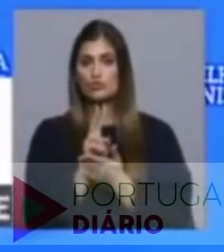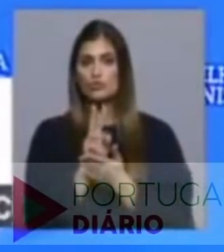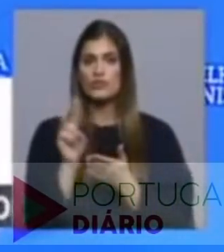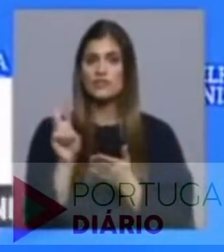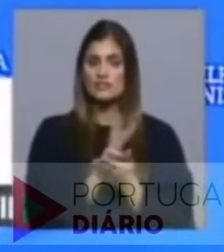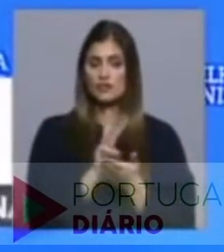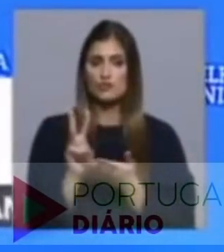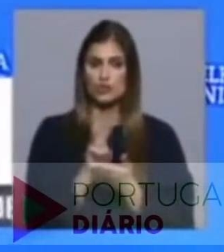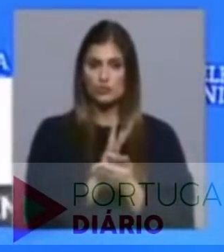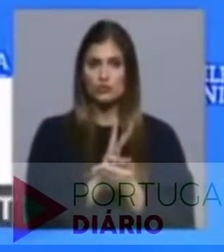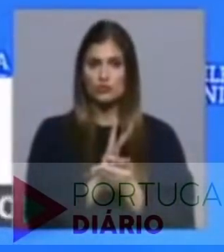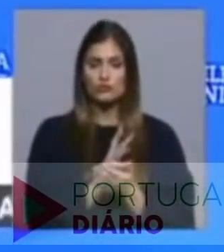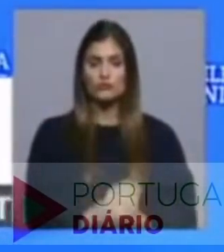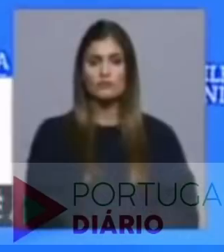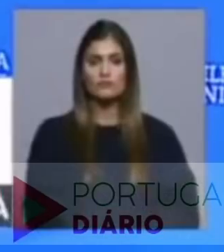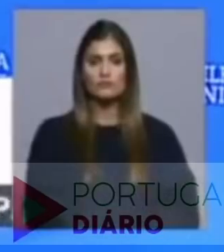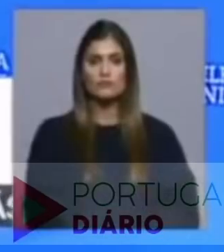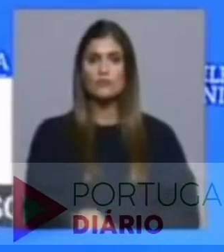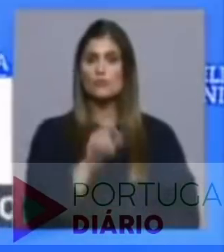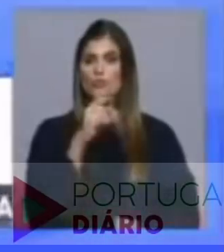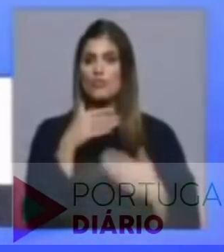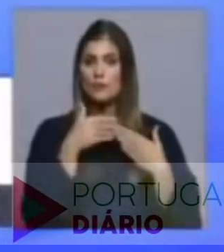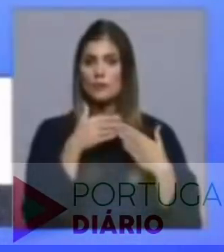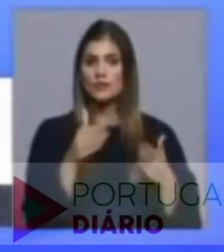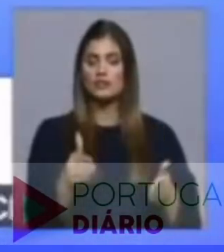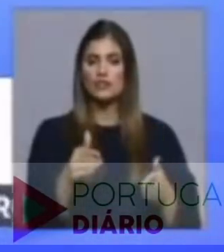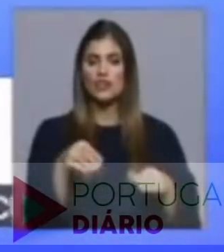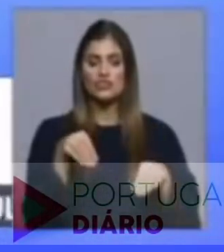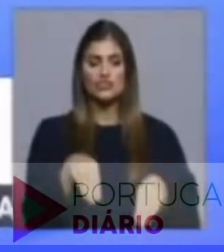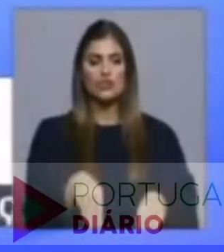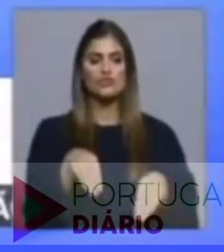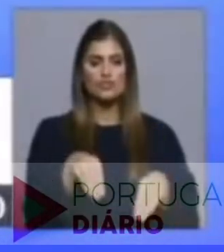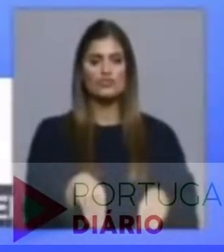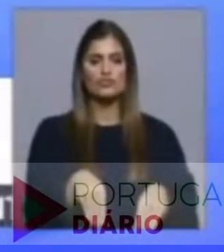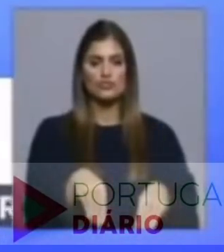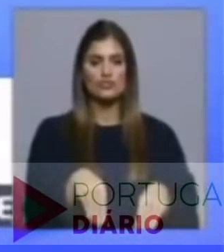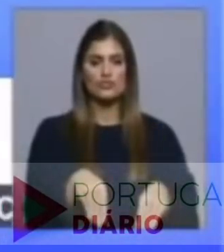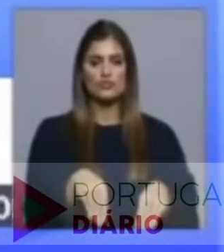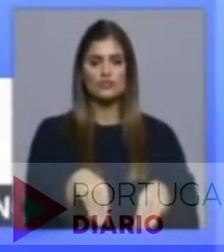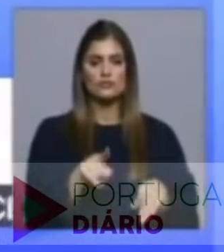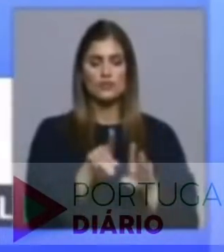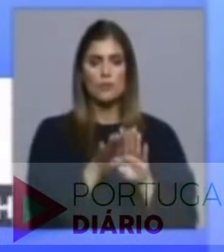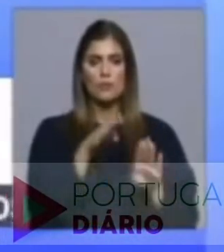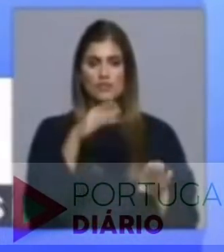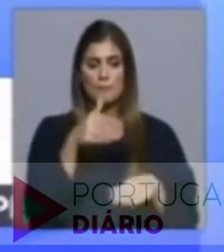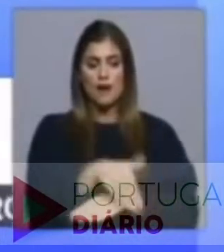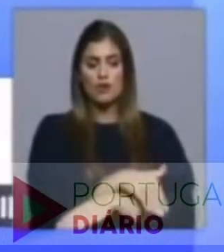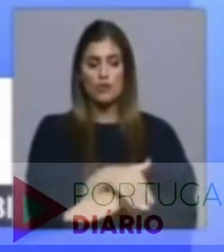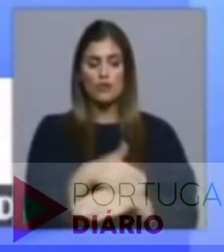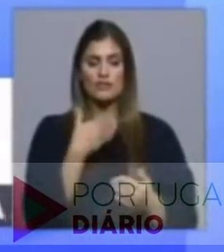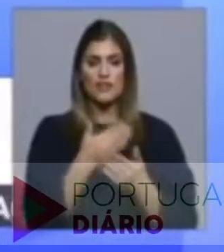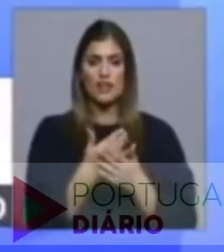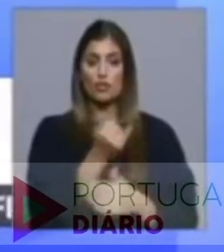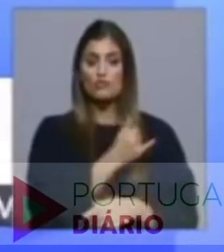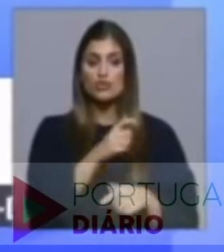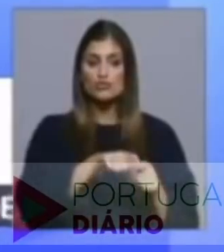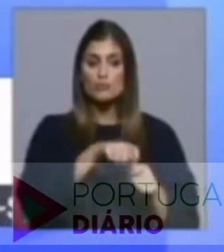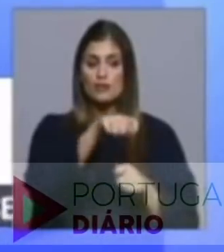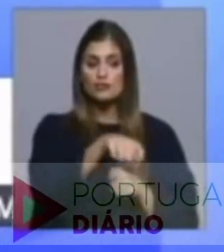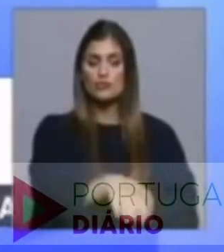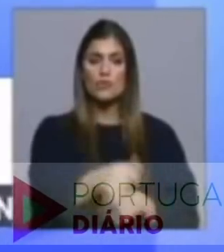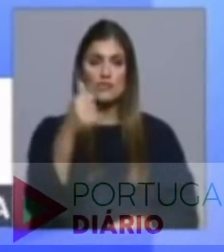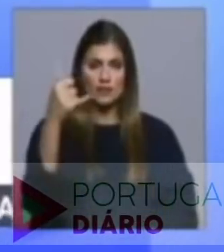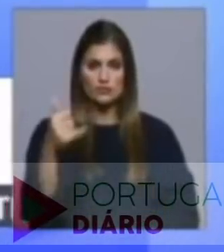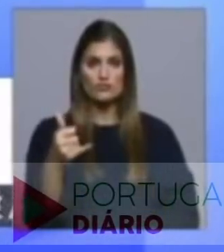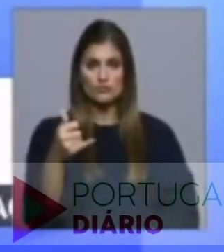3º ciclos, poderão abrir as lojas com porta para a rua até 200 metros quadrados